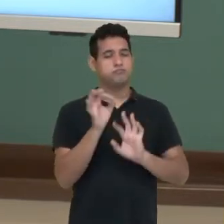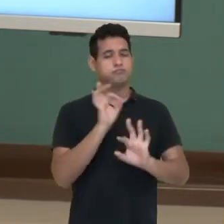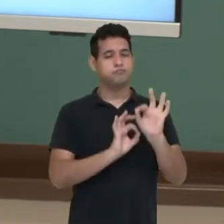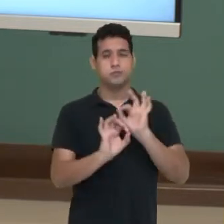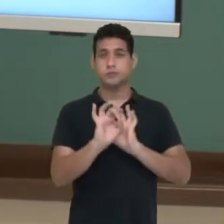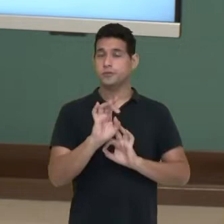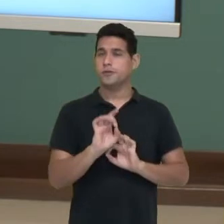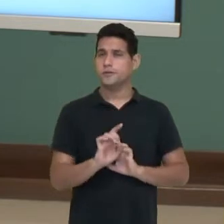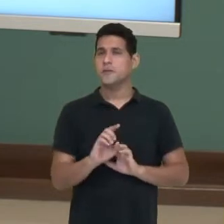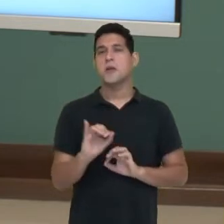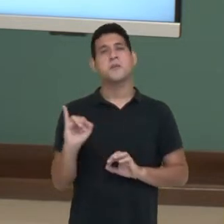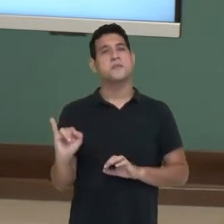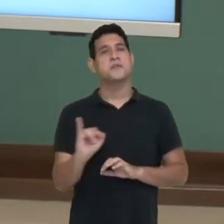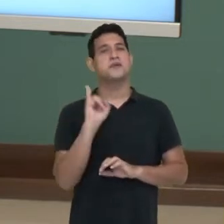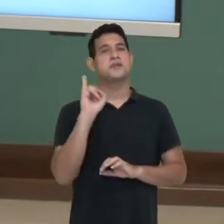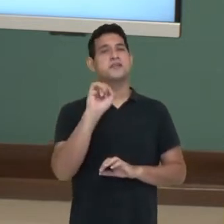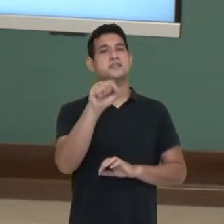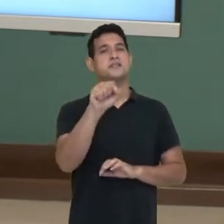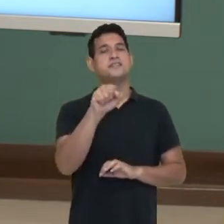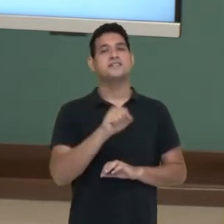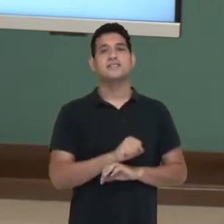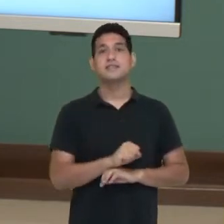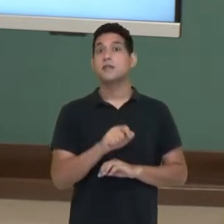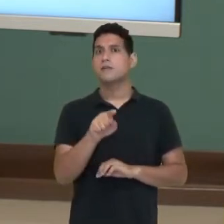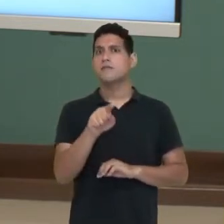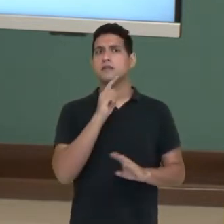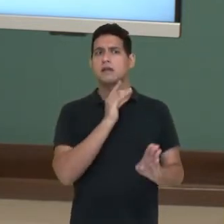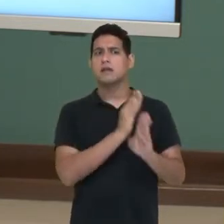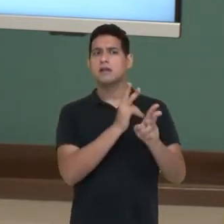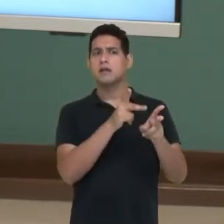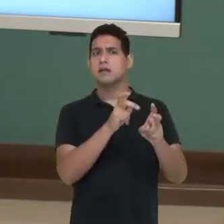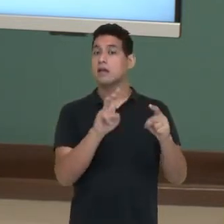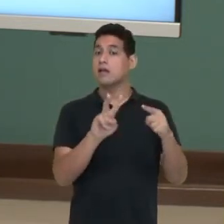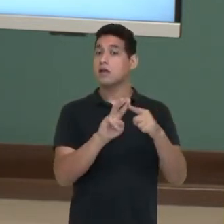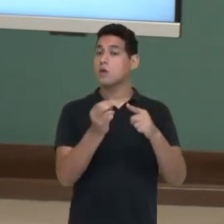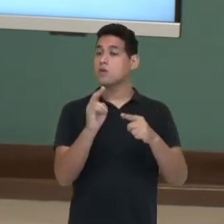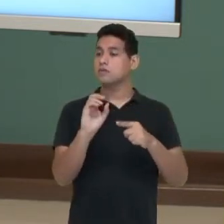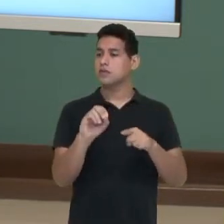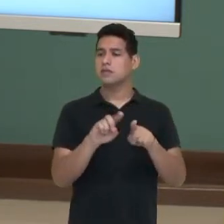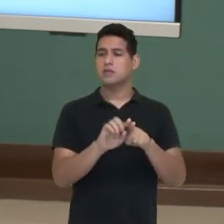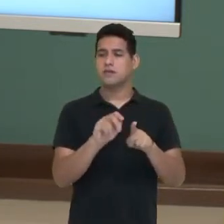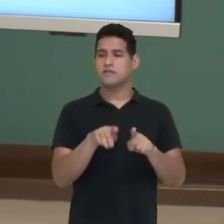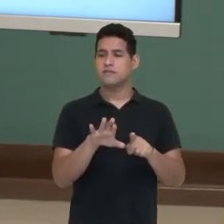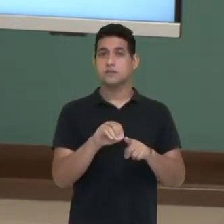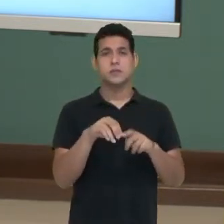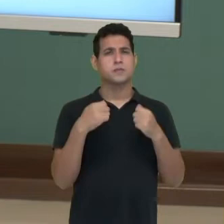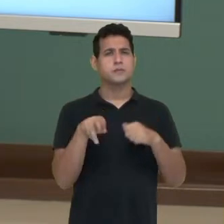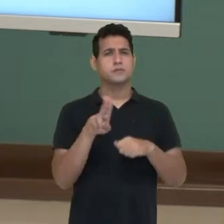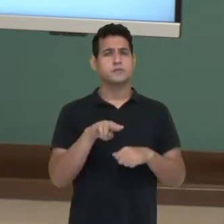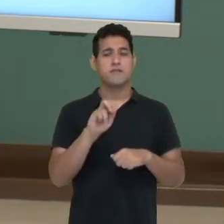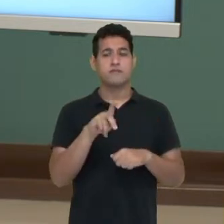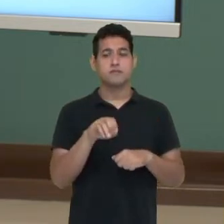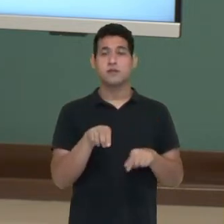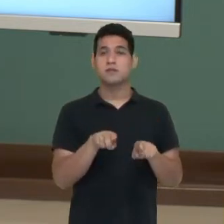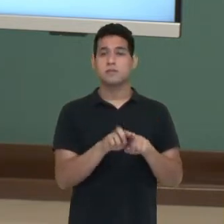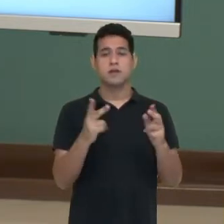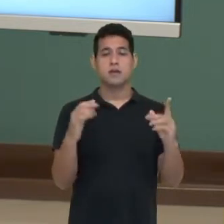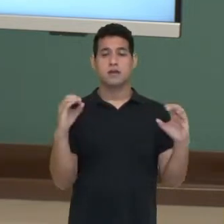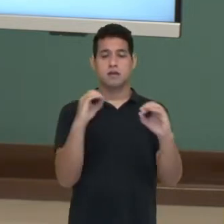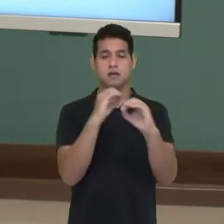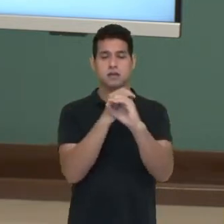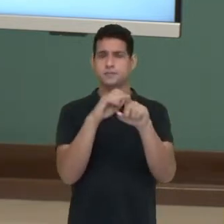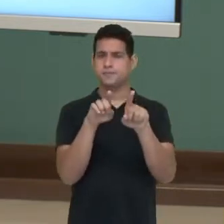gente. Isso é bem importante. Então, para você encontrar a raiz ou zero de uma função, basta pegar a função e igualar ela a